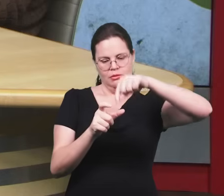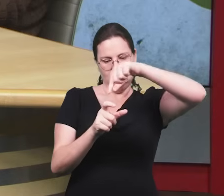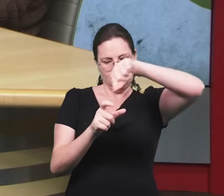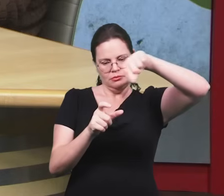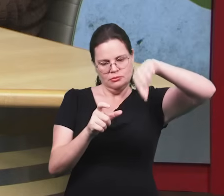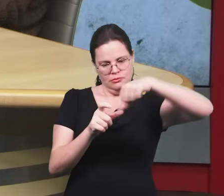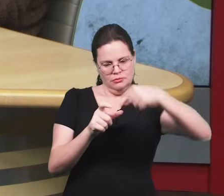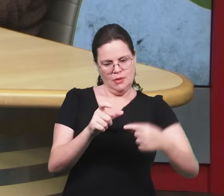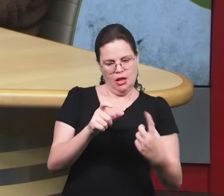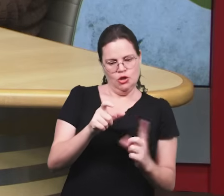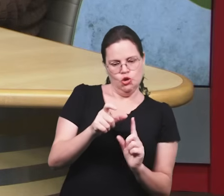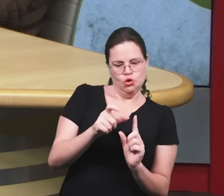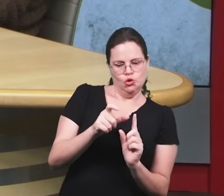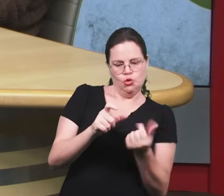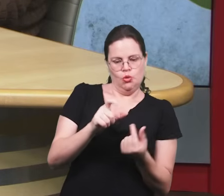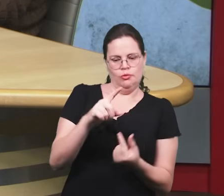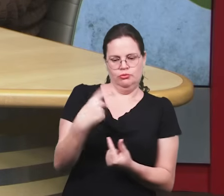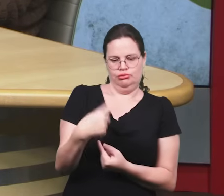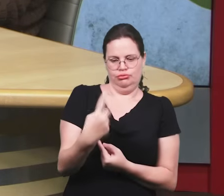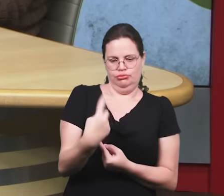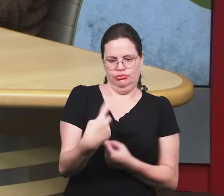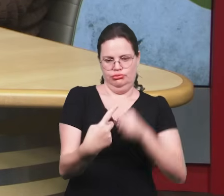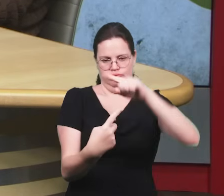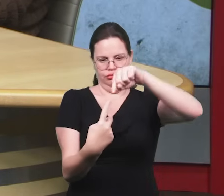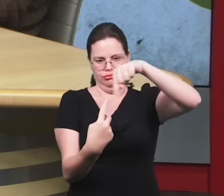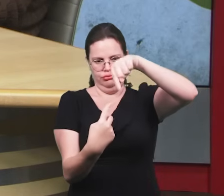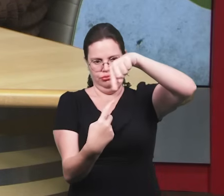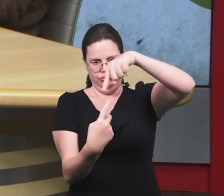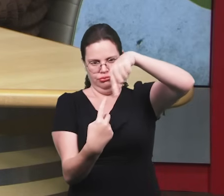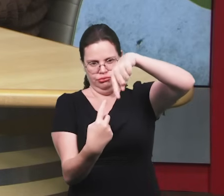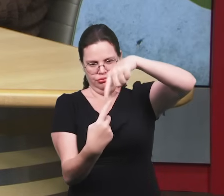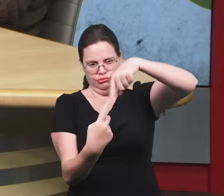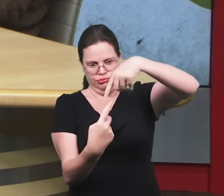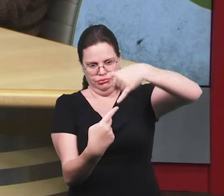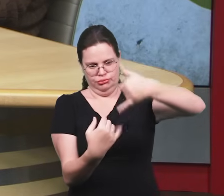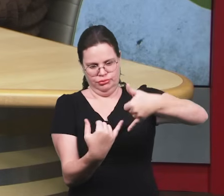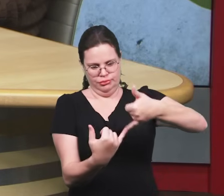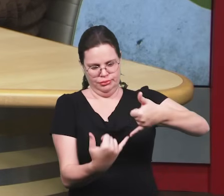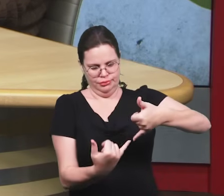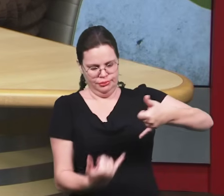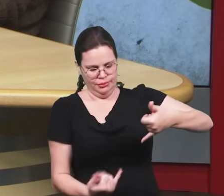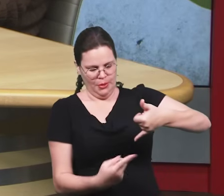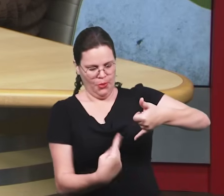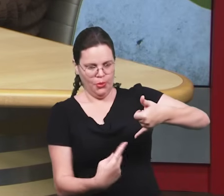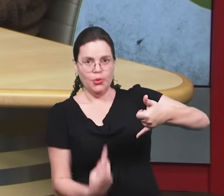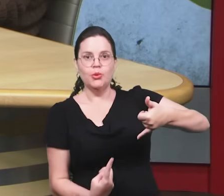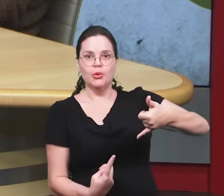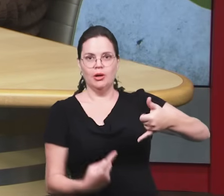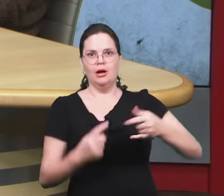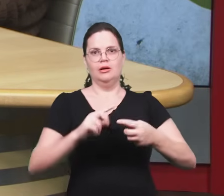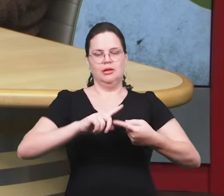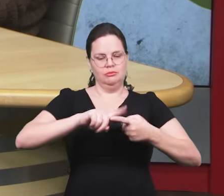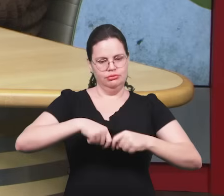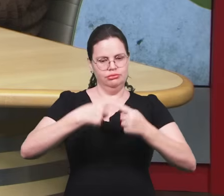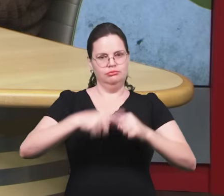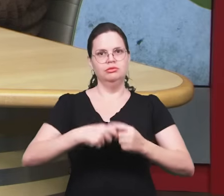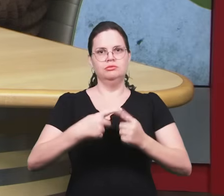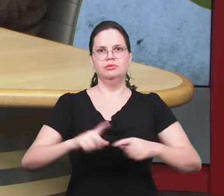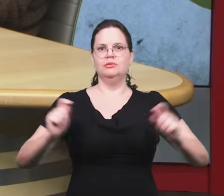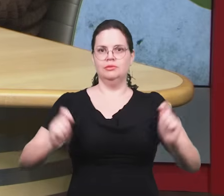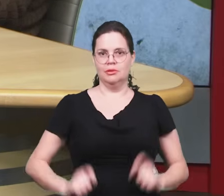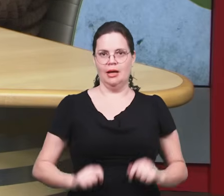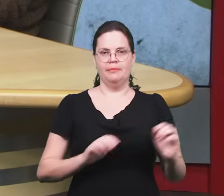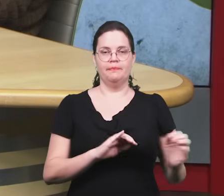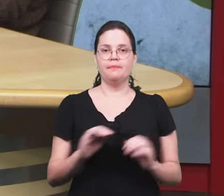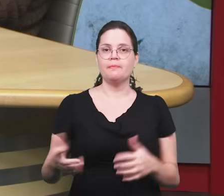muito do aspecto do nosso trabalho de forma profética, do nosso trabalho na igreja, né? O trabalho desta mulher